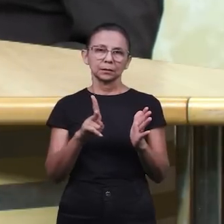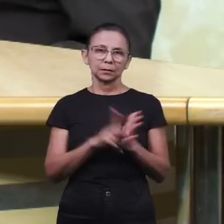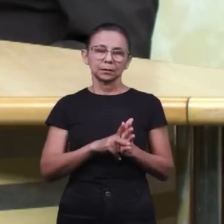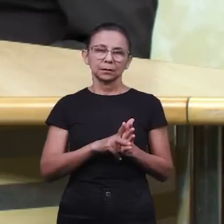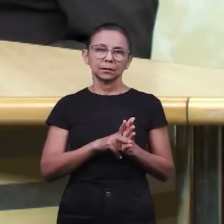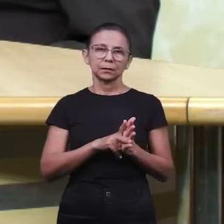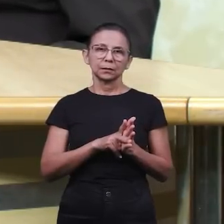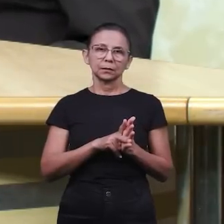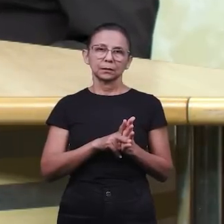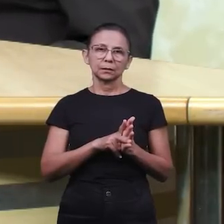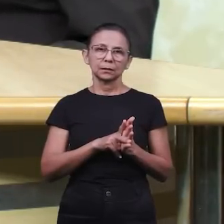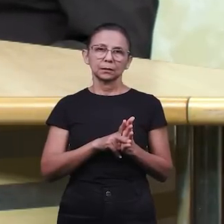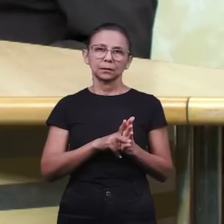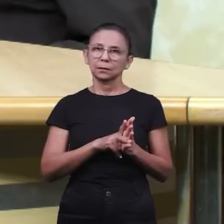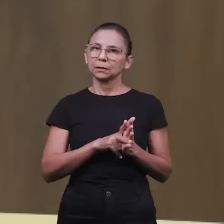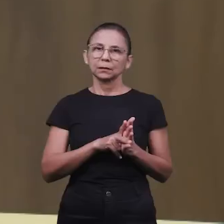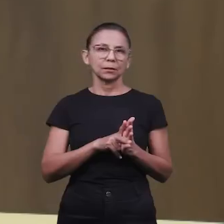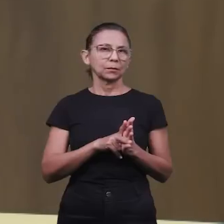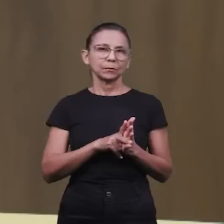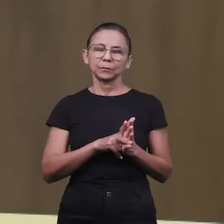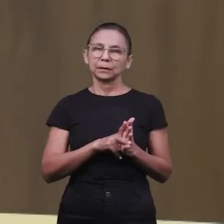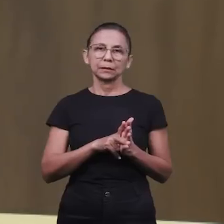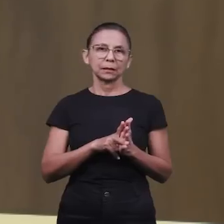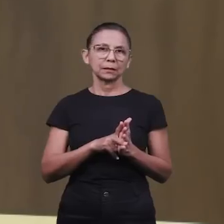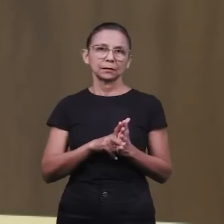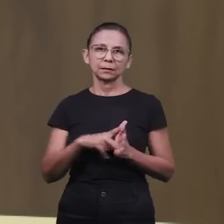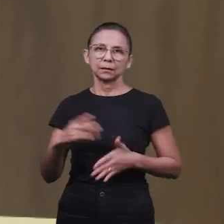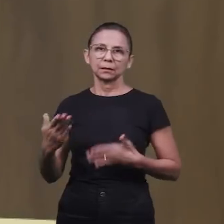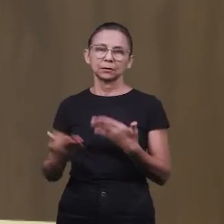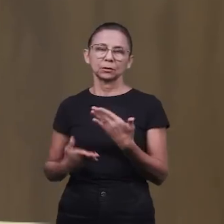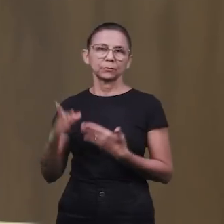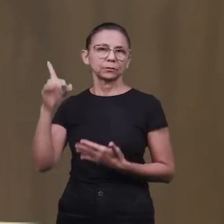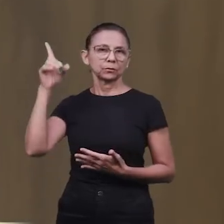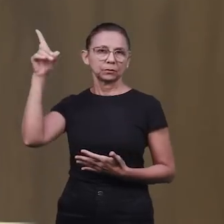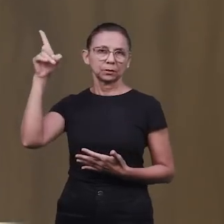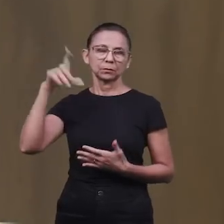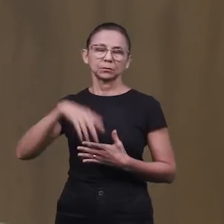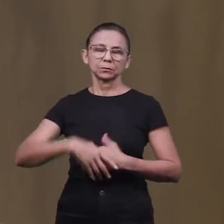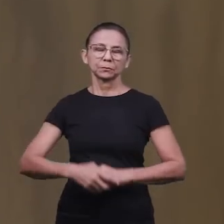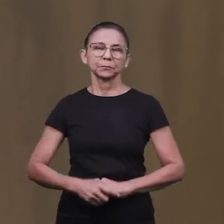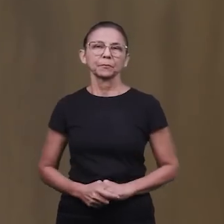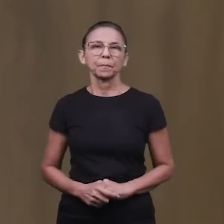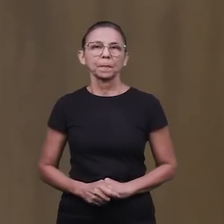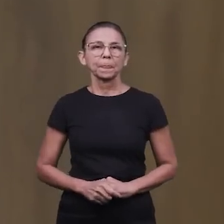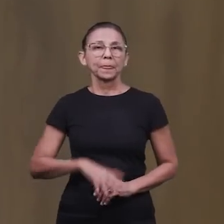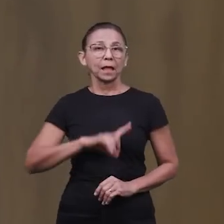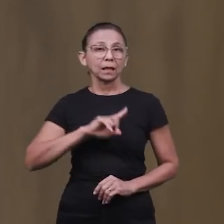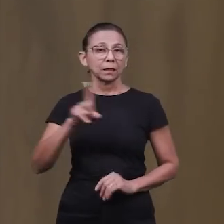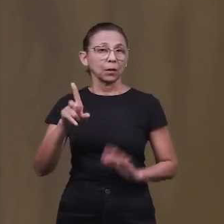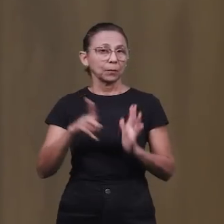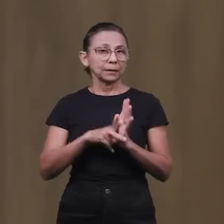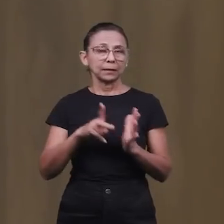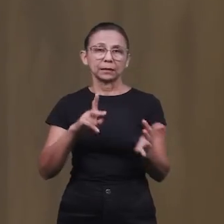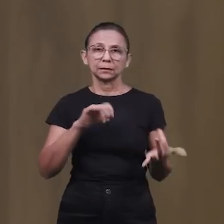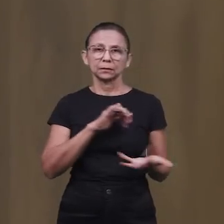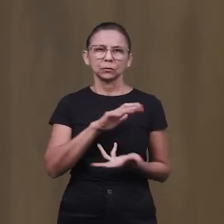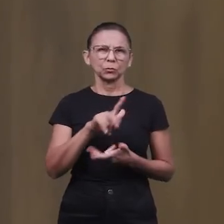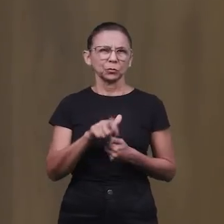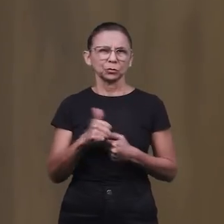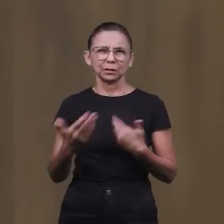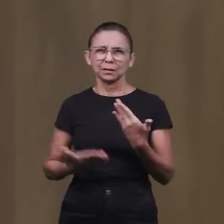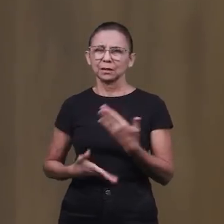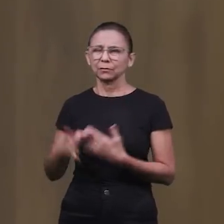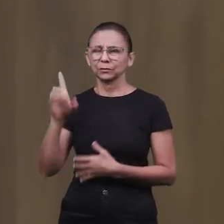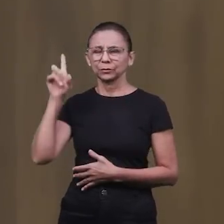nossa. A primeira coisa vem do princípio de tudo, ou seja, de um